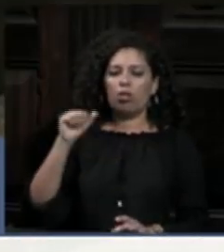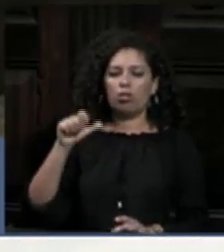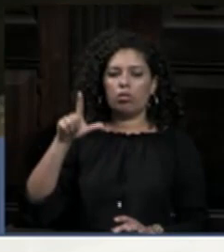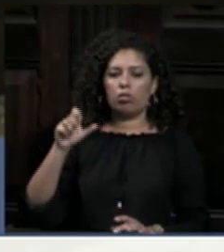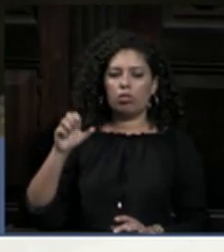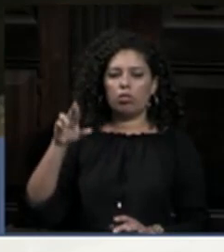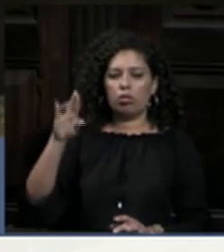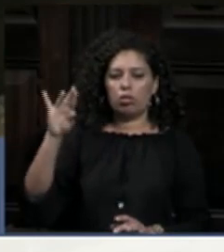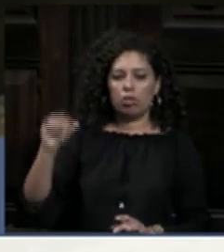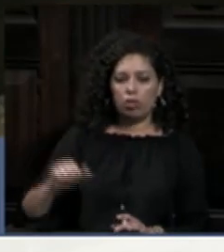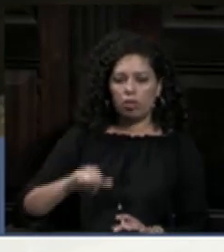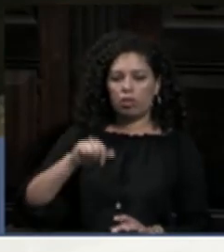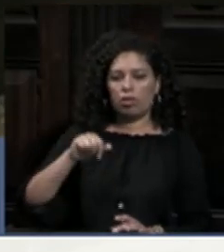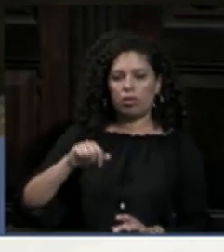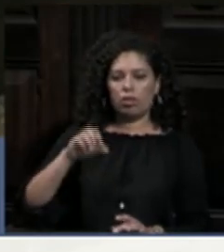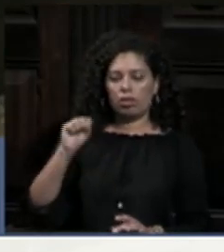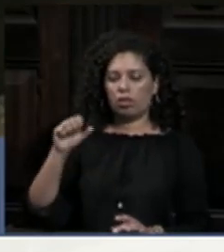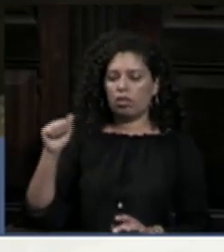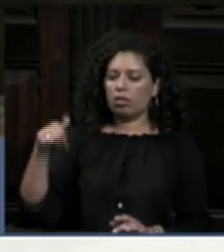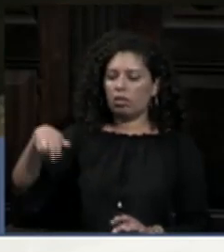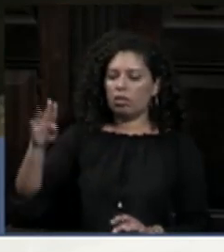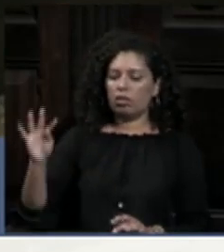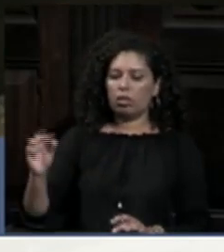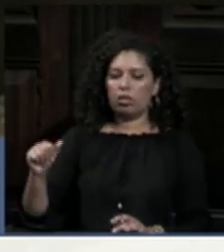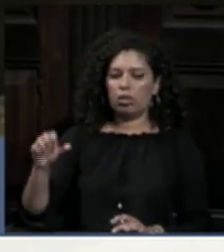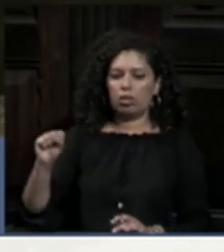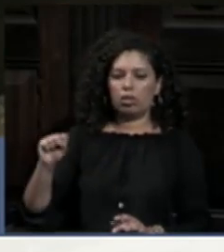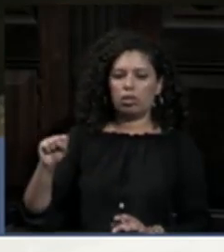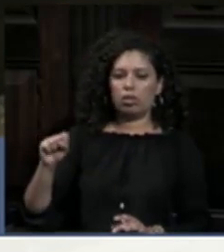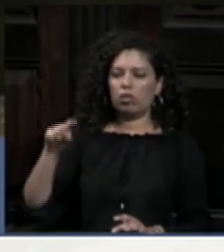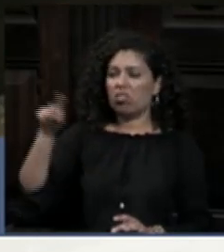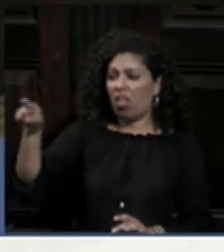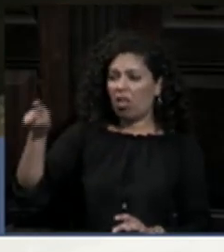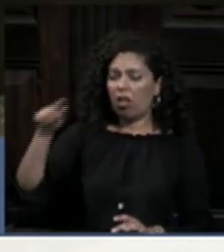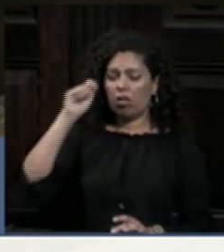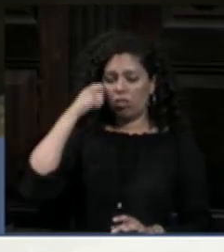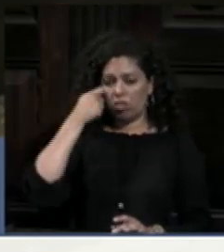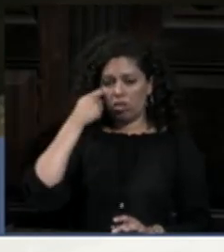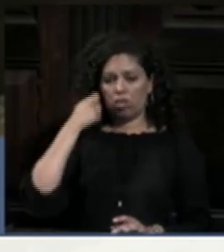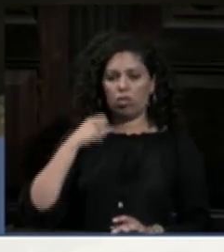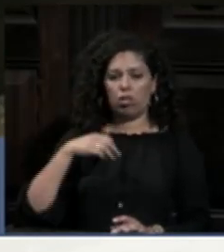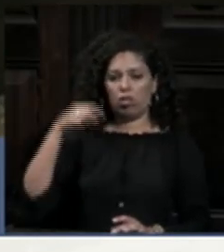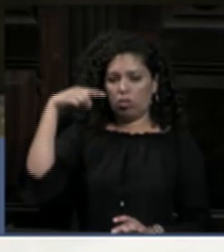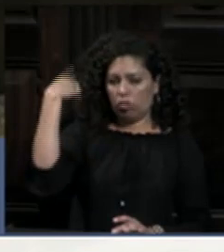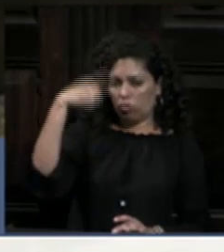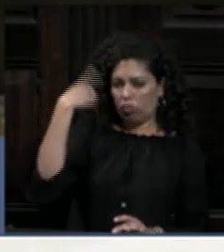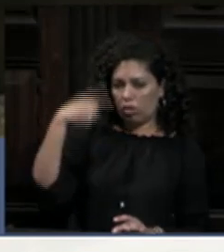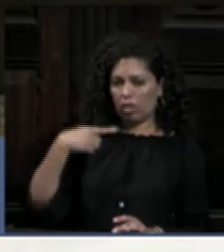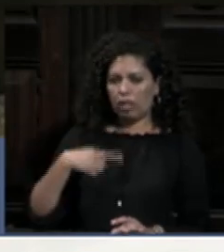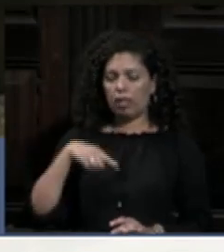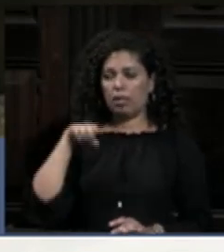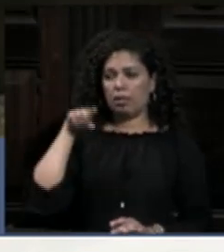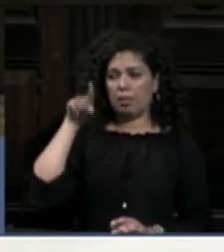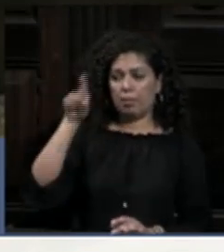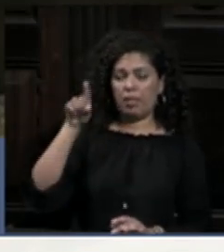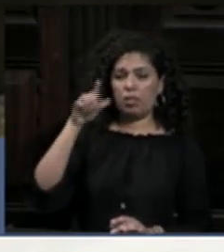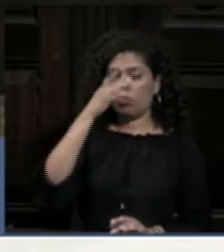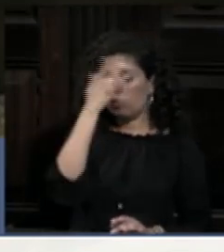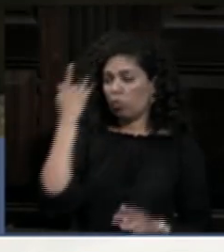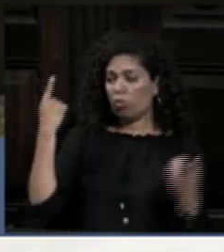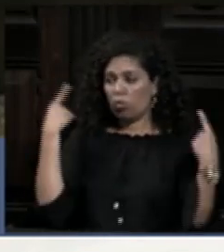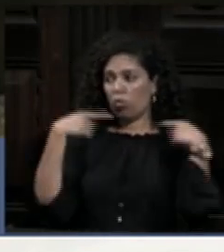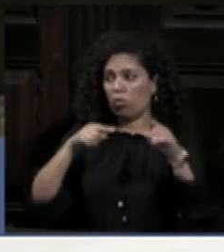negra advogada que foi violentamente agredida nas suas prerrogativas